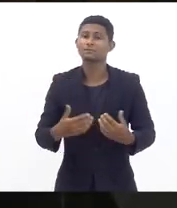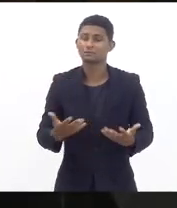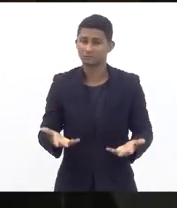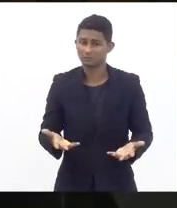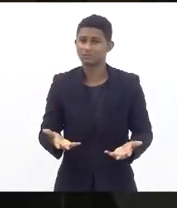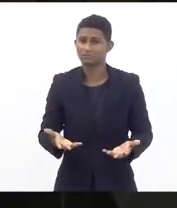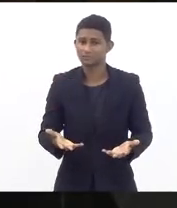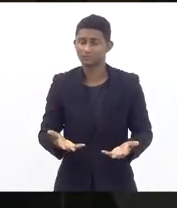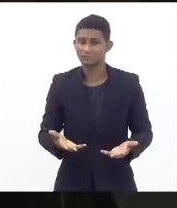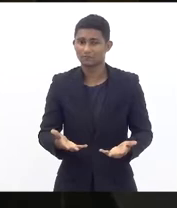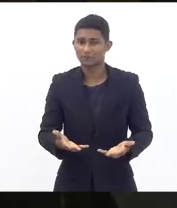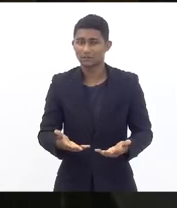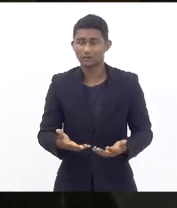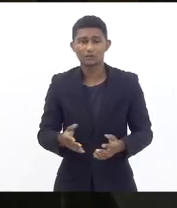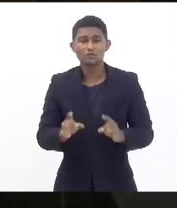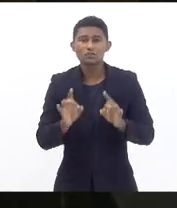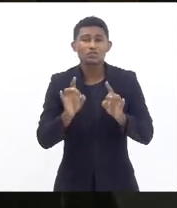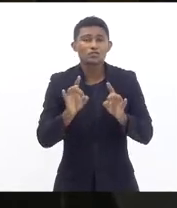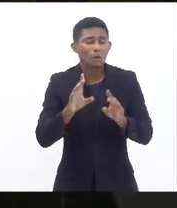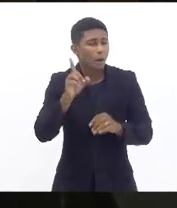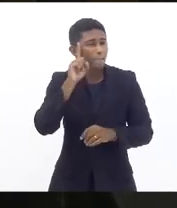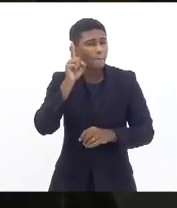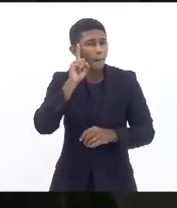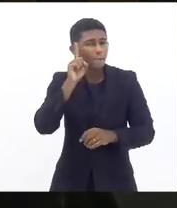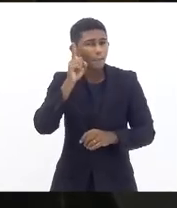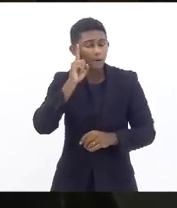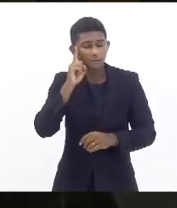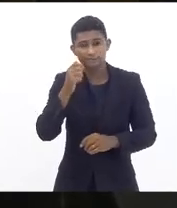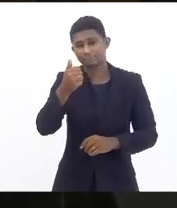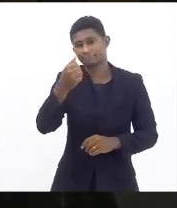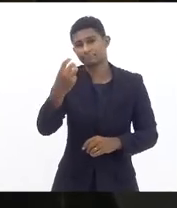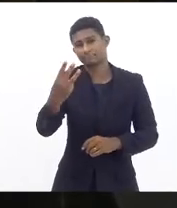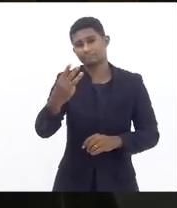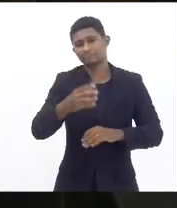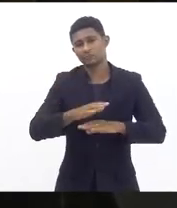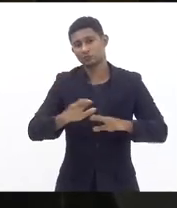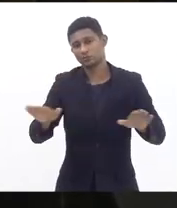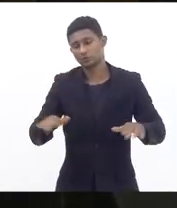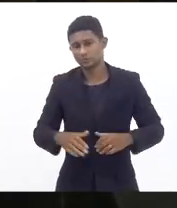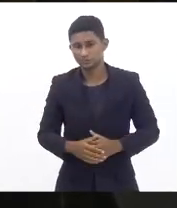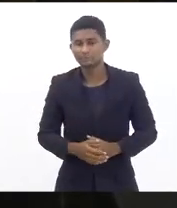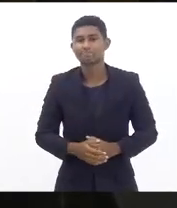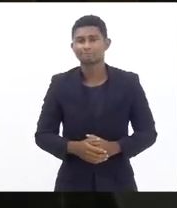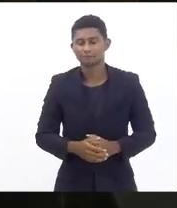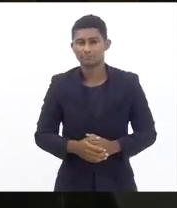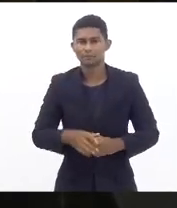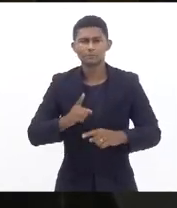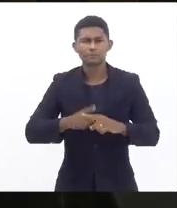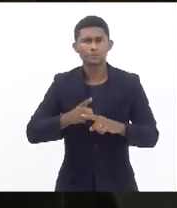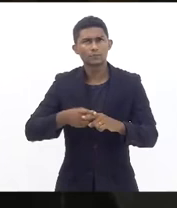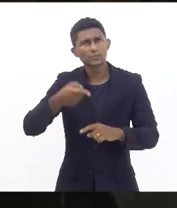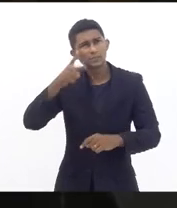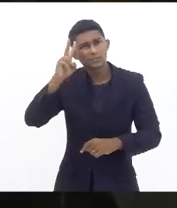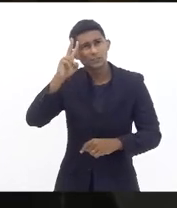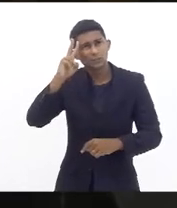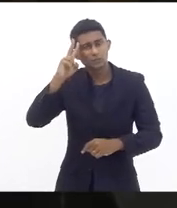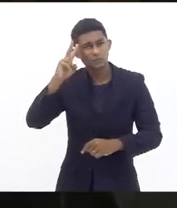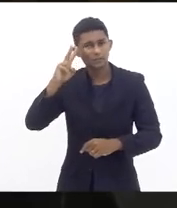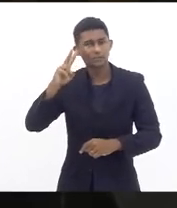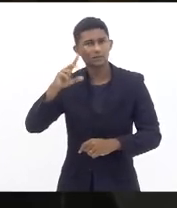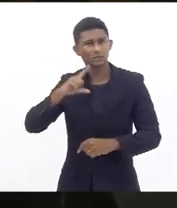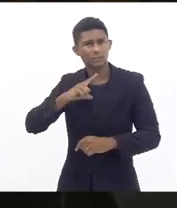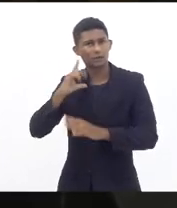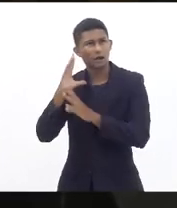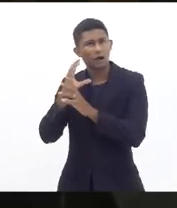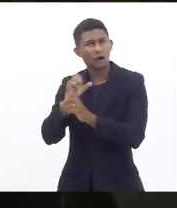apenas 13 dias. Porque segunda foi o 12º.